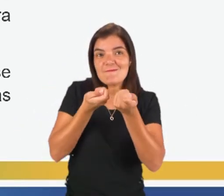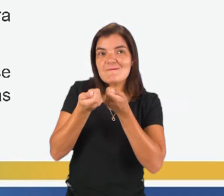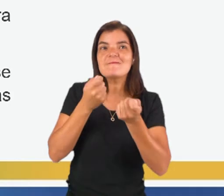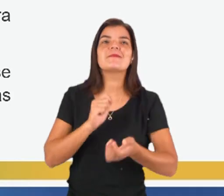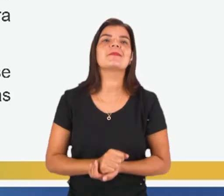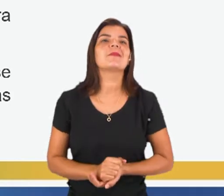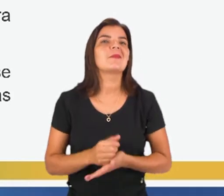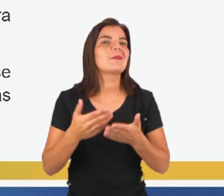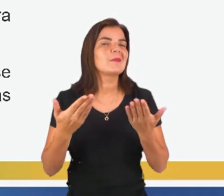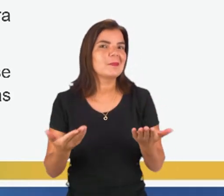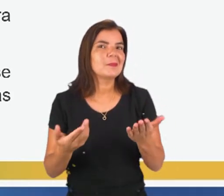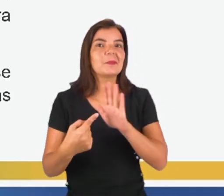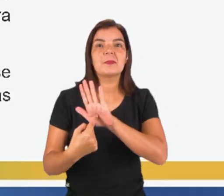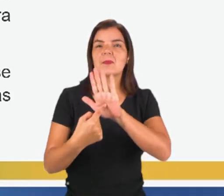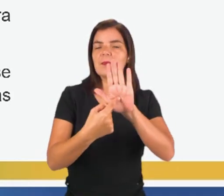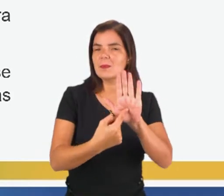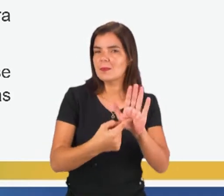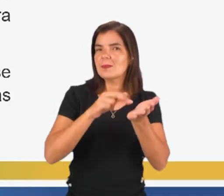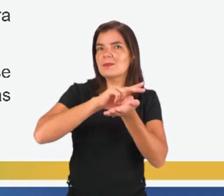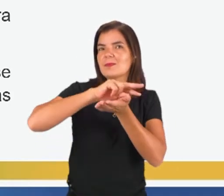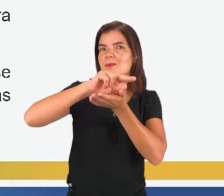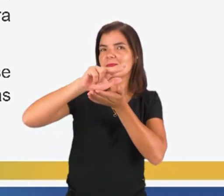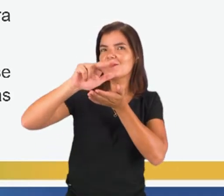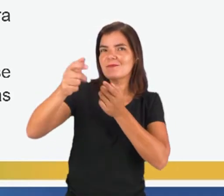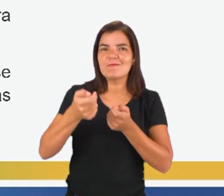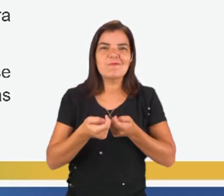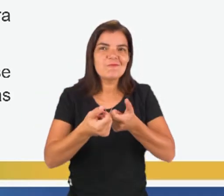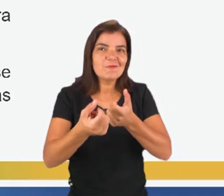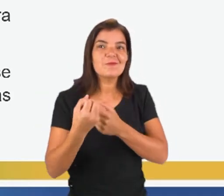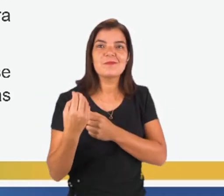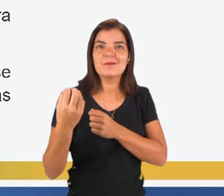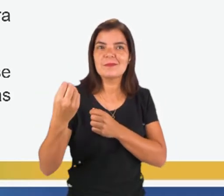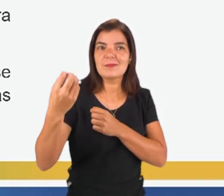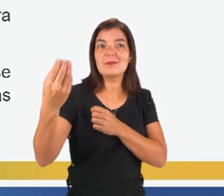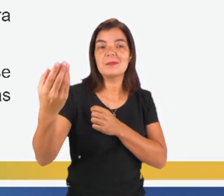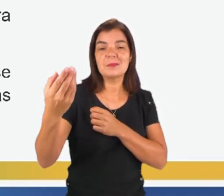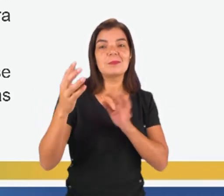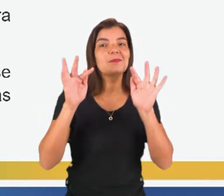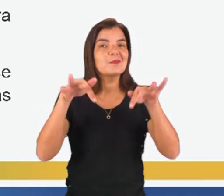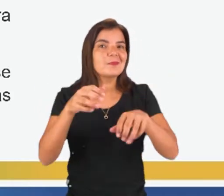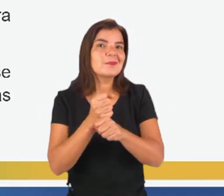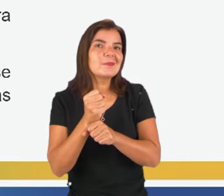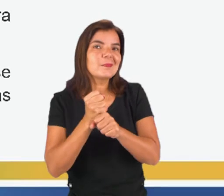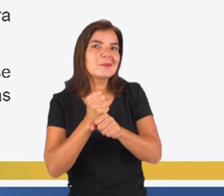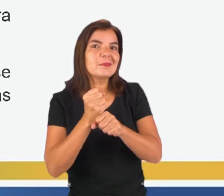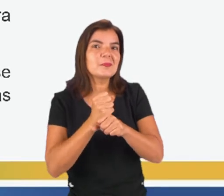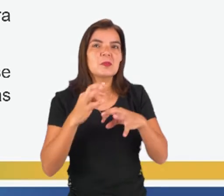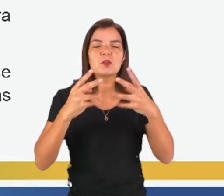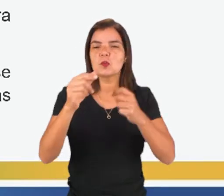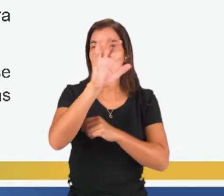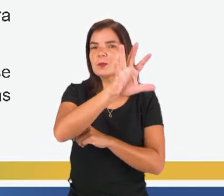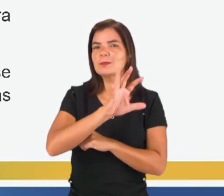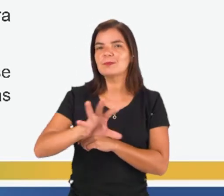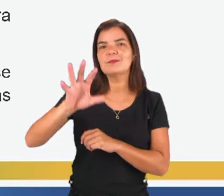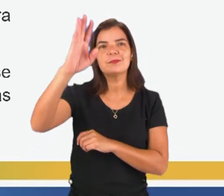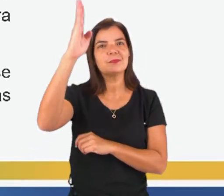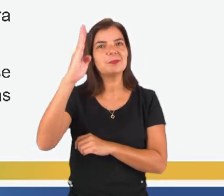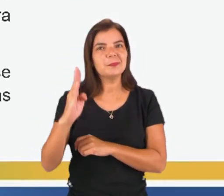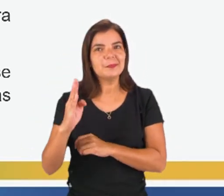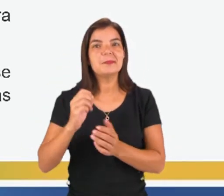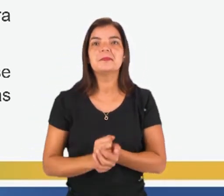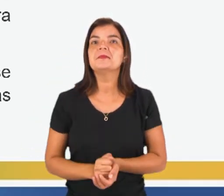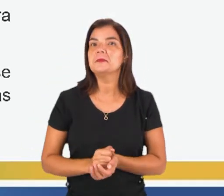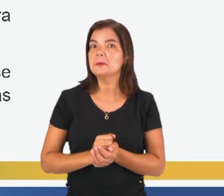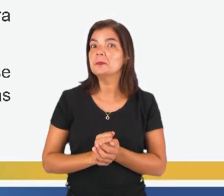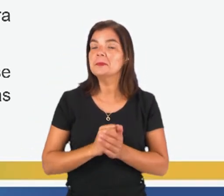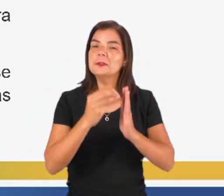economizar. Para além disso, apresentamos diversas dicas de viagem para esse final de ano em todas as regiões do